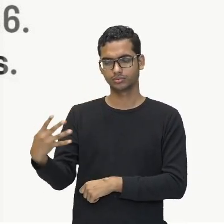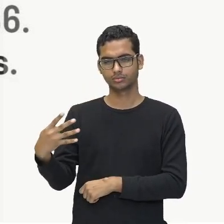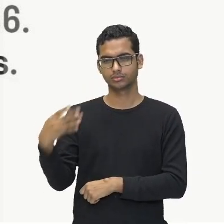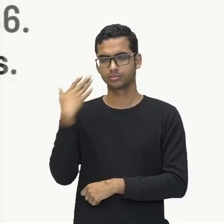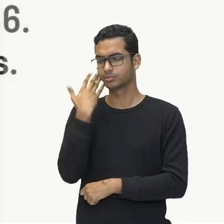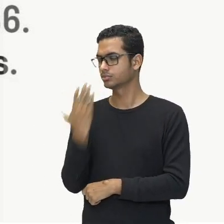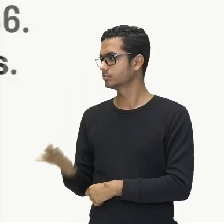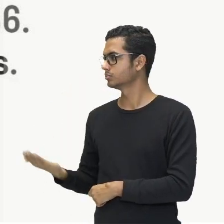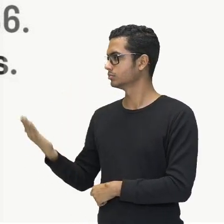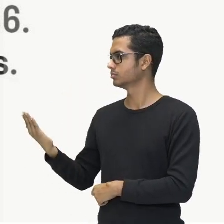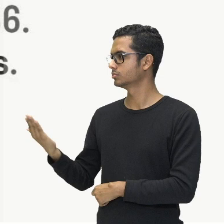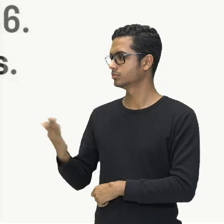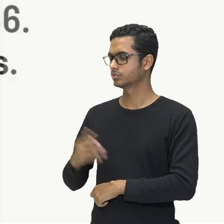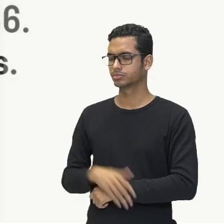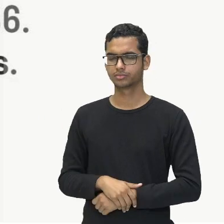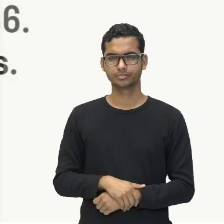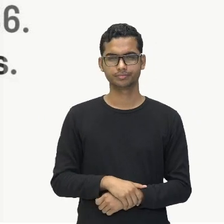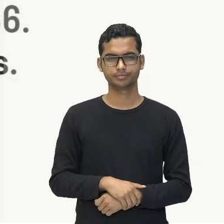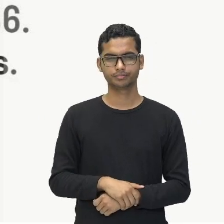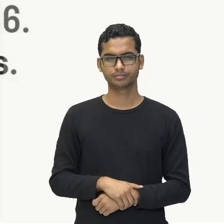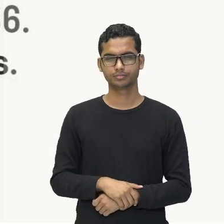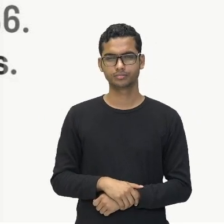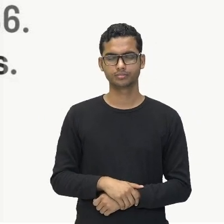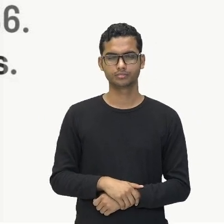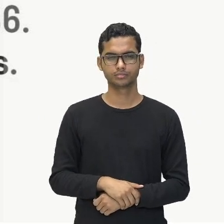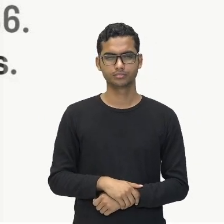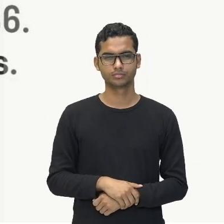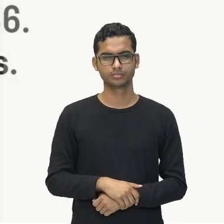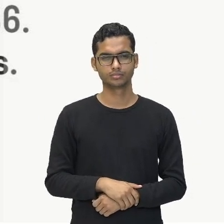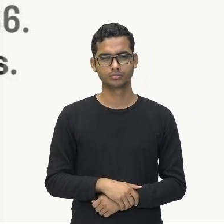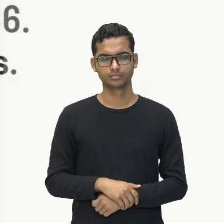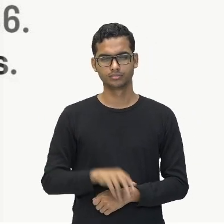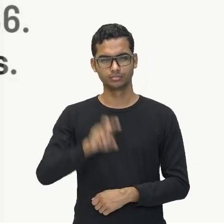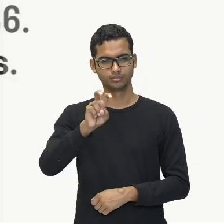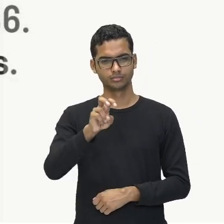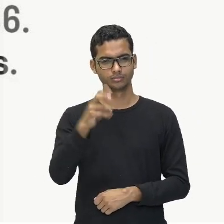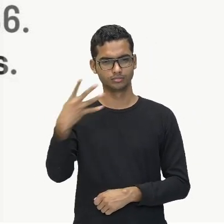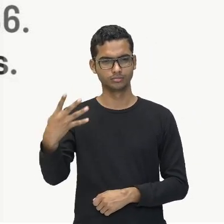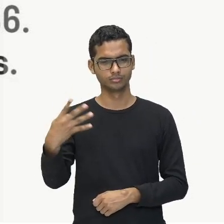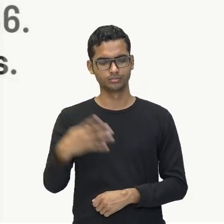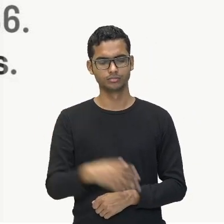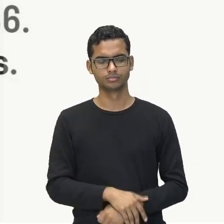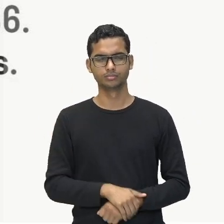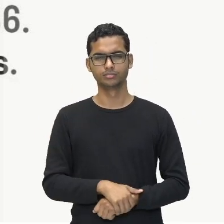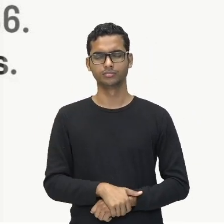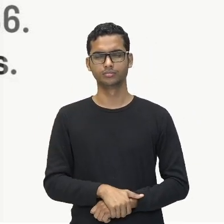54. Então, o próximo termo aqui, ó, é o 54.